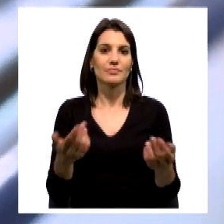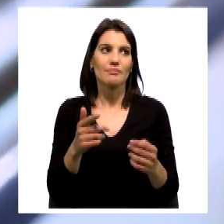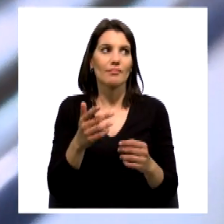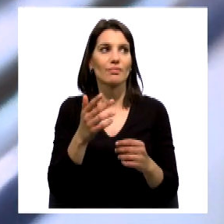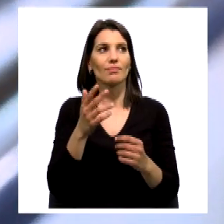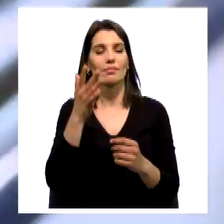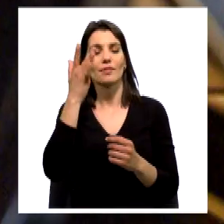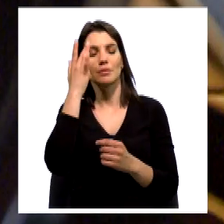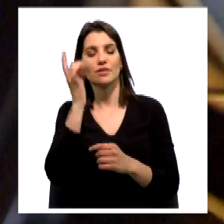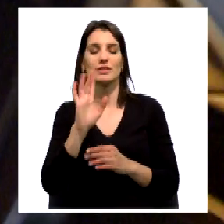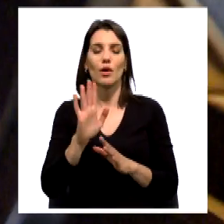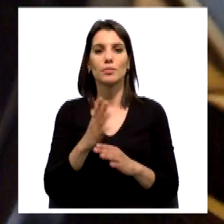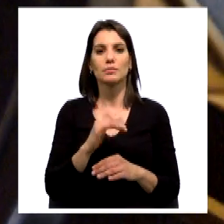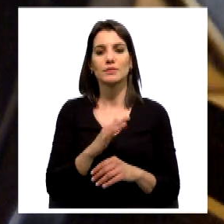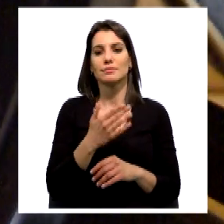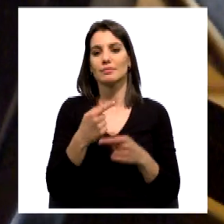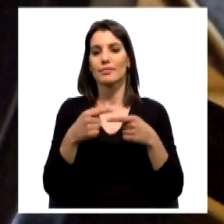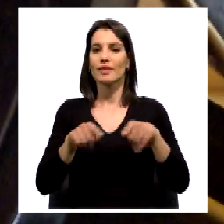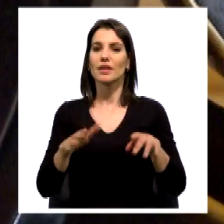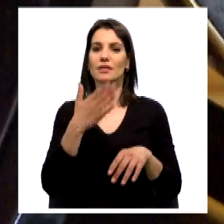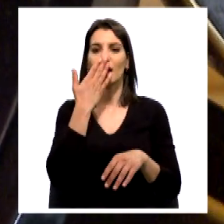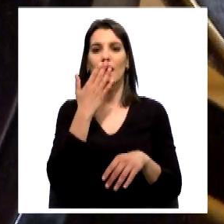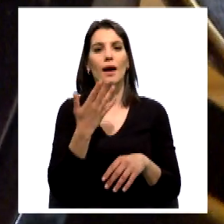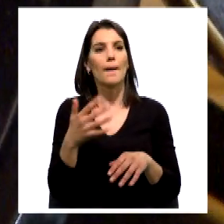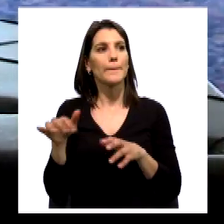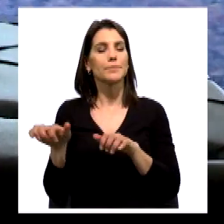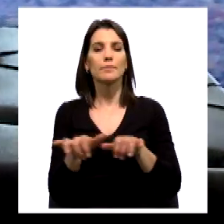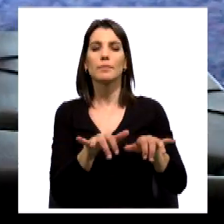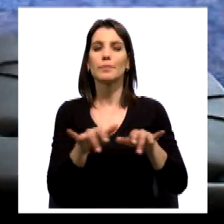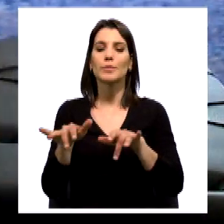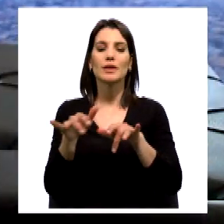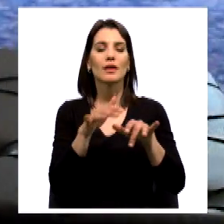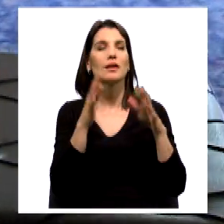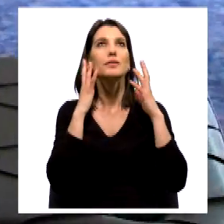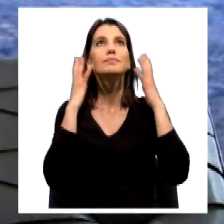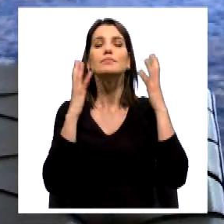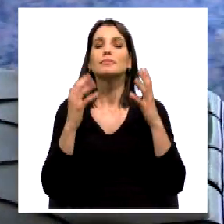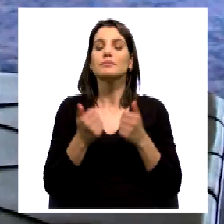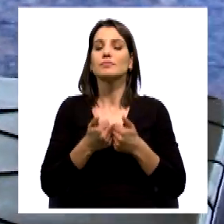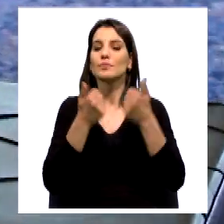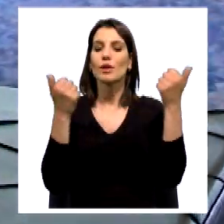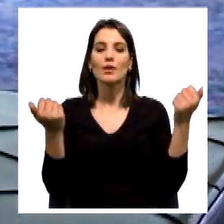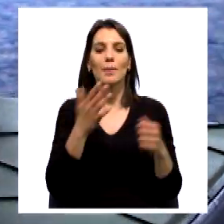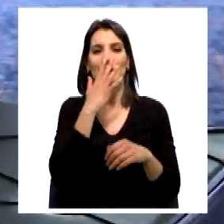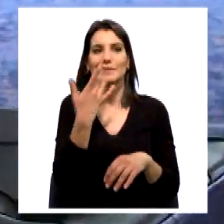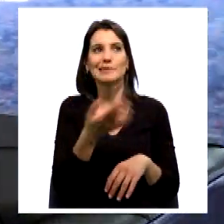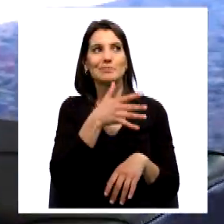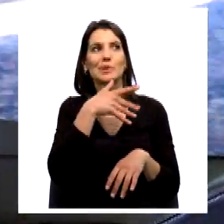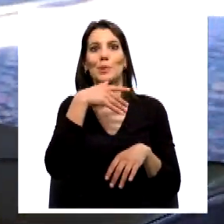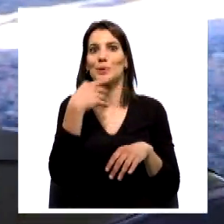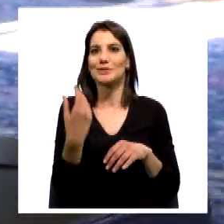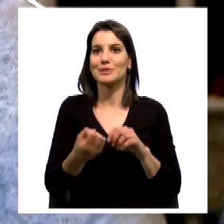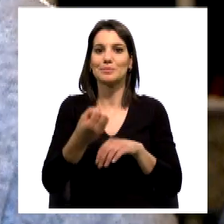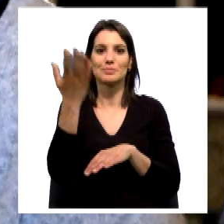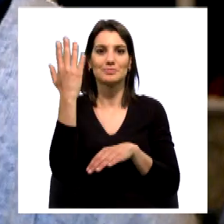é mais, eu não vou dizer que é mais fácil, mas é diferente, é como se tivesse, o piano canta mais e tem mais